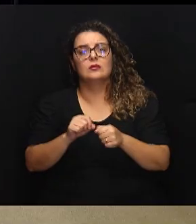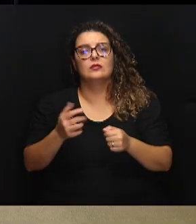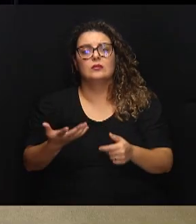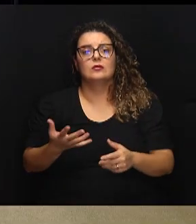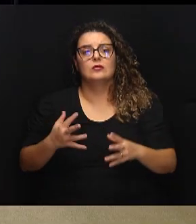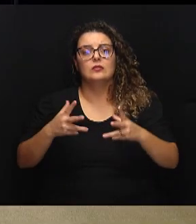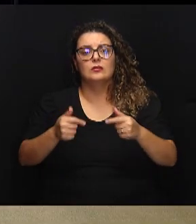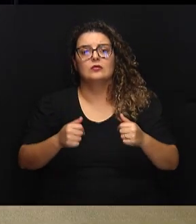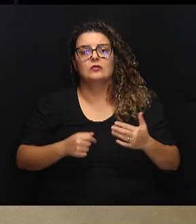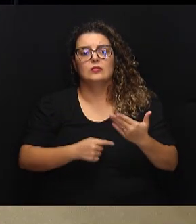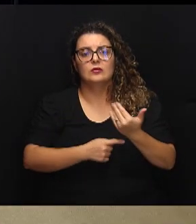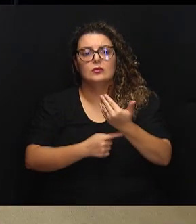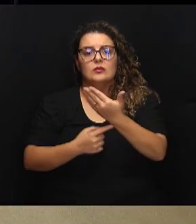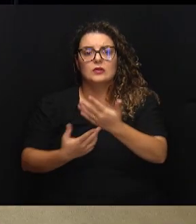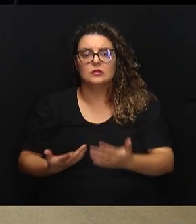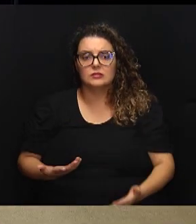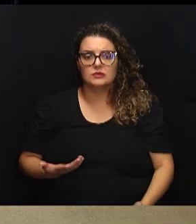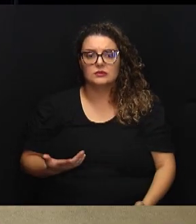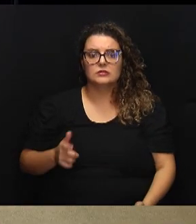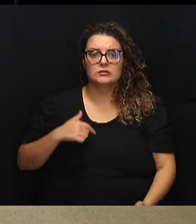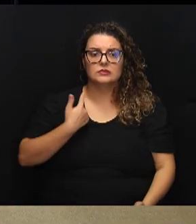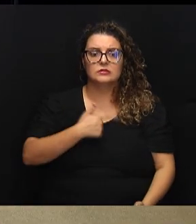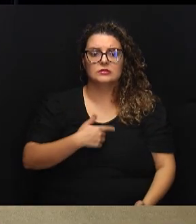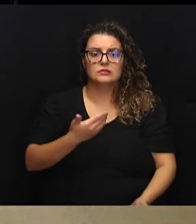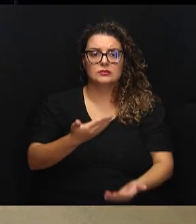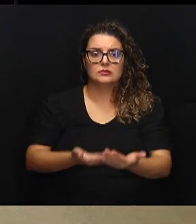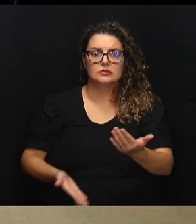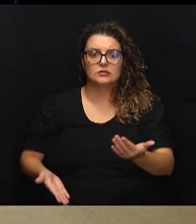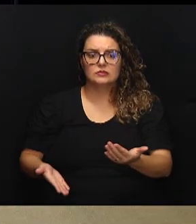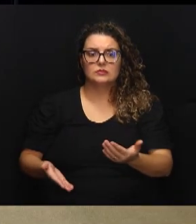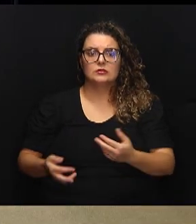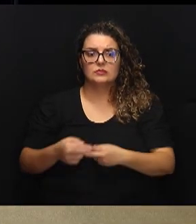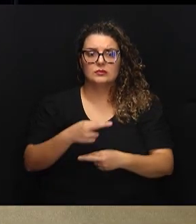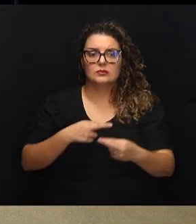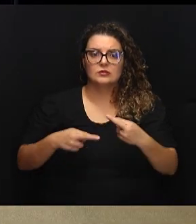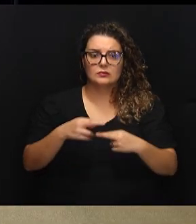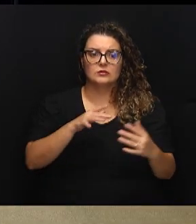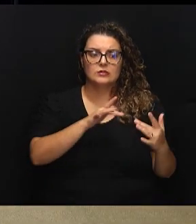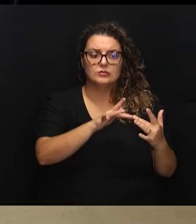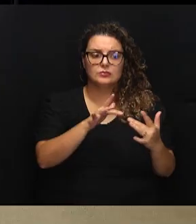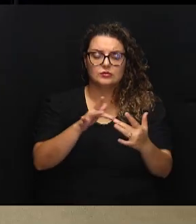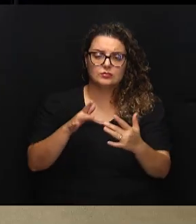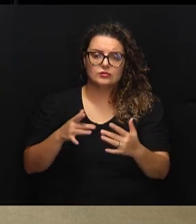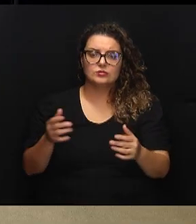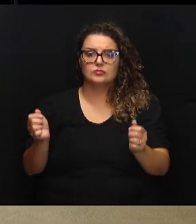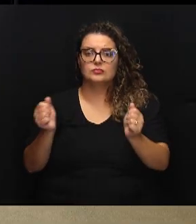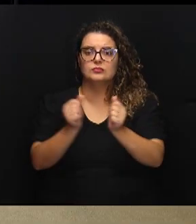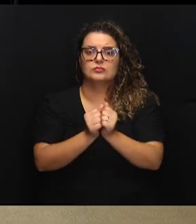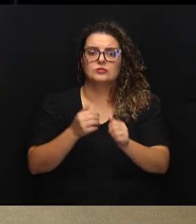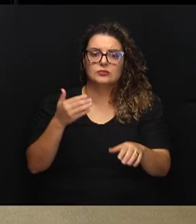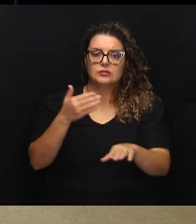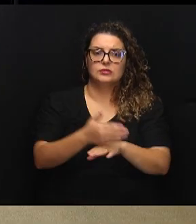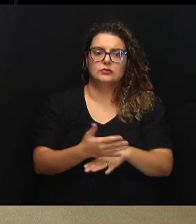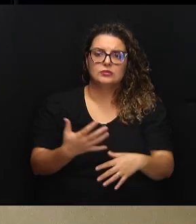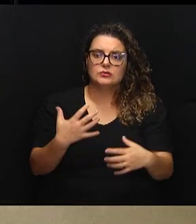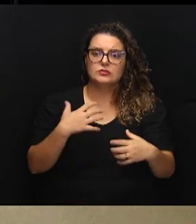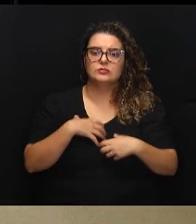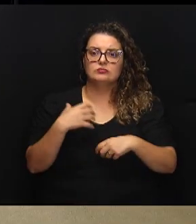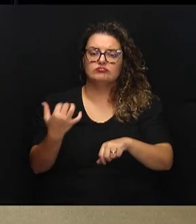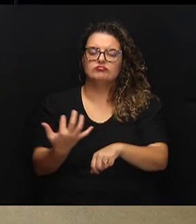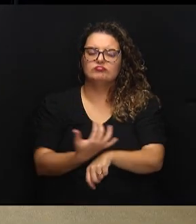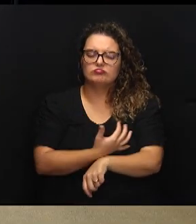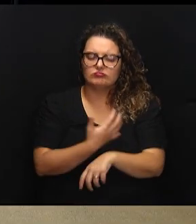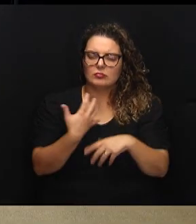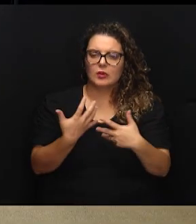essa tecnologia e a gente perdendo essa questão do contato, de estar junto, de sentir o arrepio